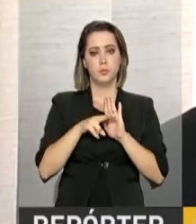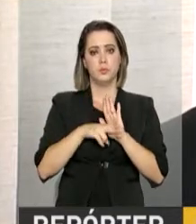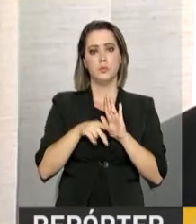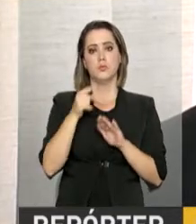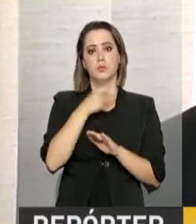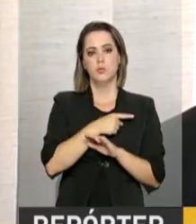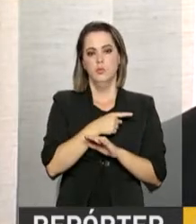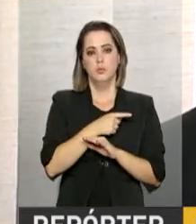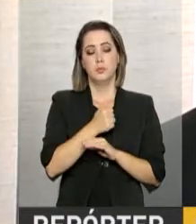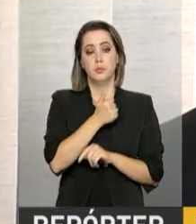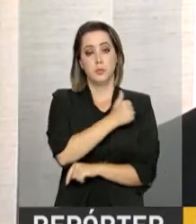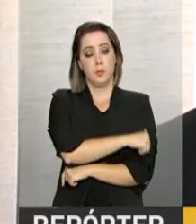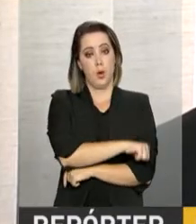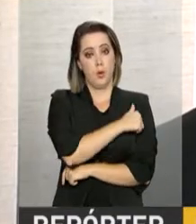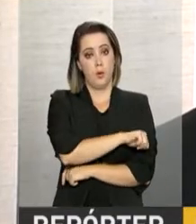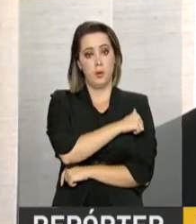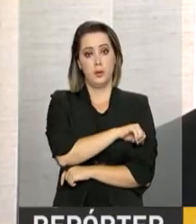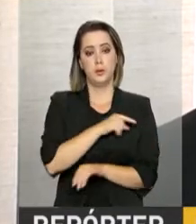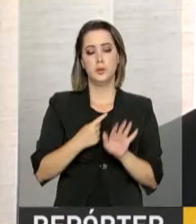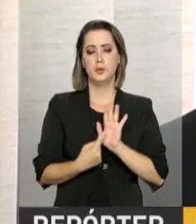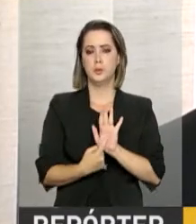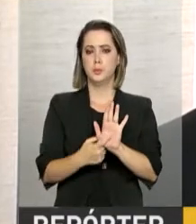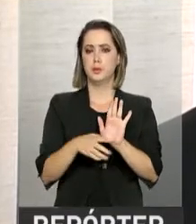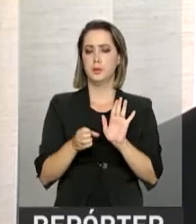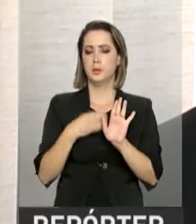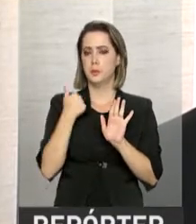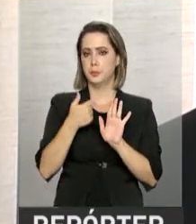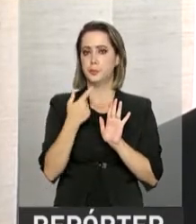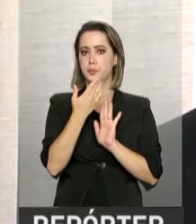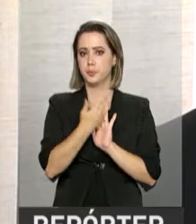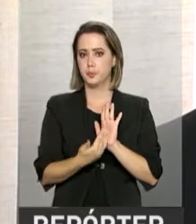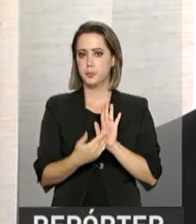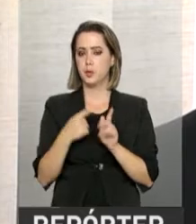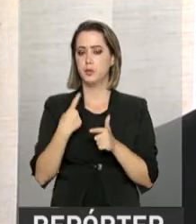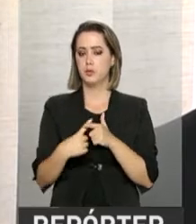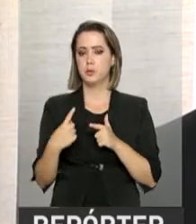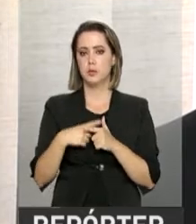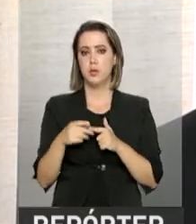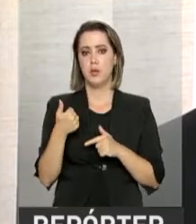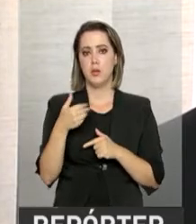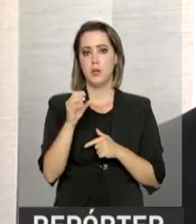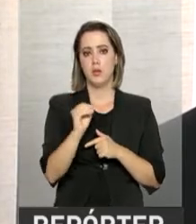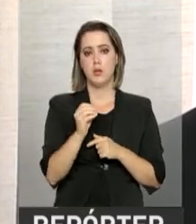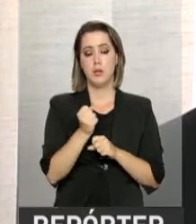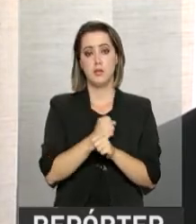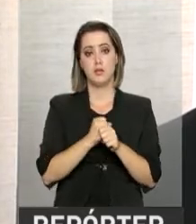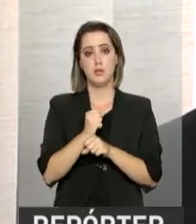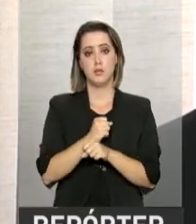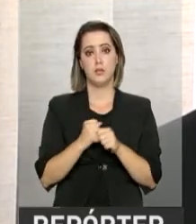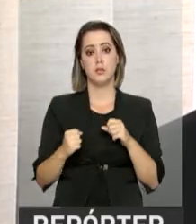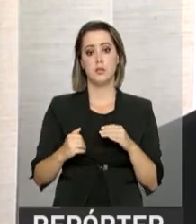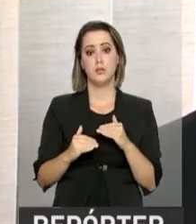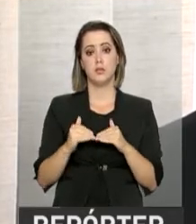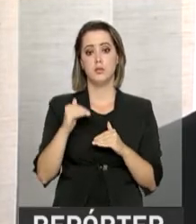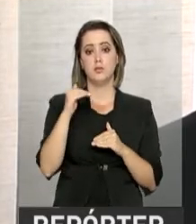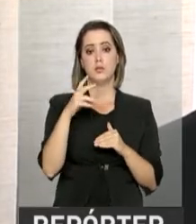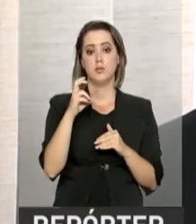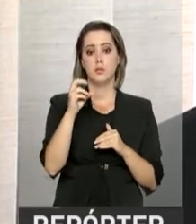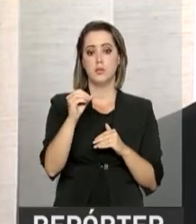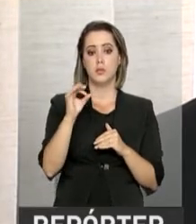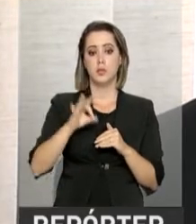Janeiro, ilustra bem essa questão, tá? Porque nos últimos 10 anos houve um aumento de mais de 50% no número de